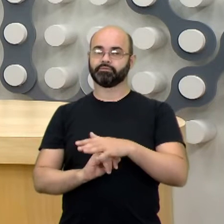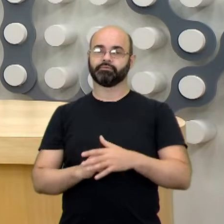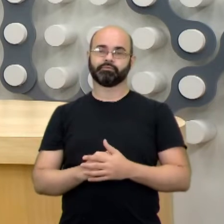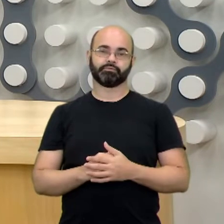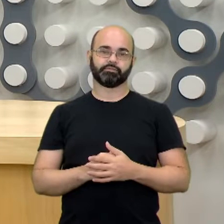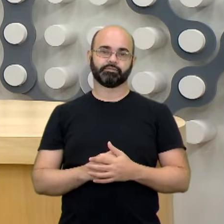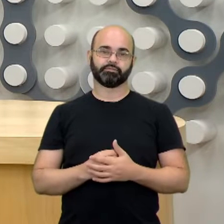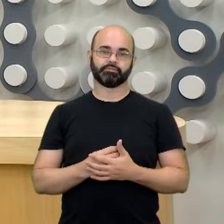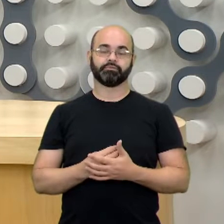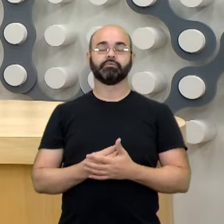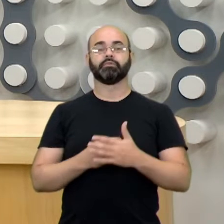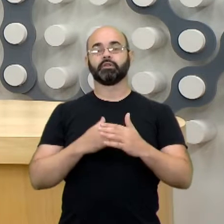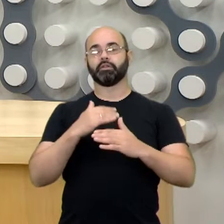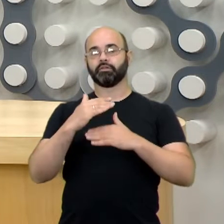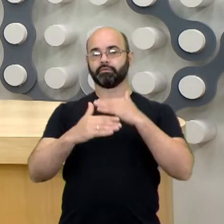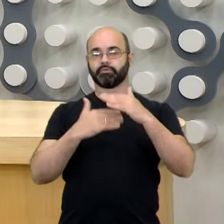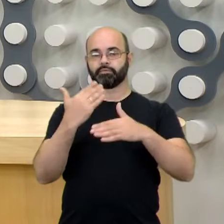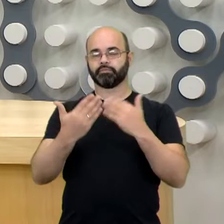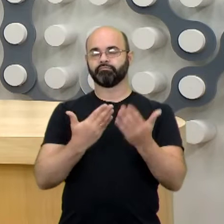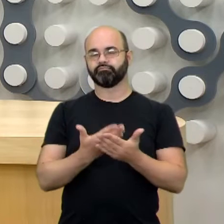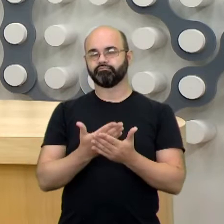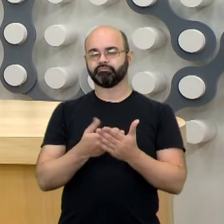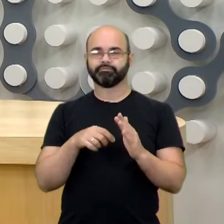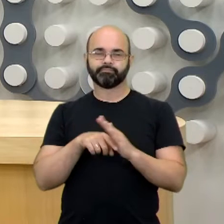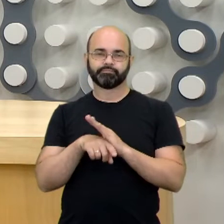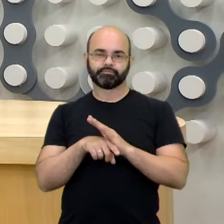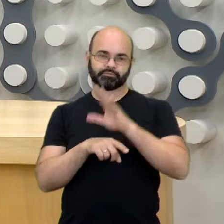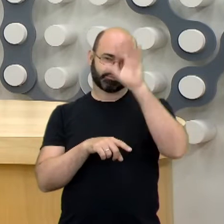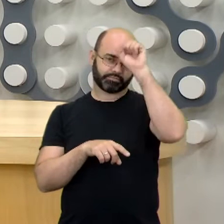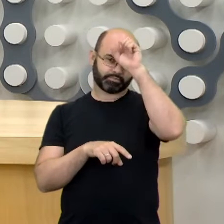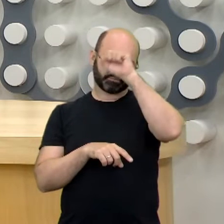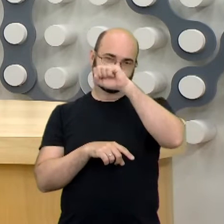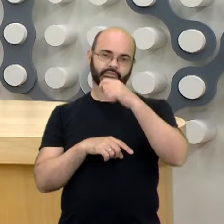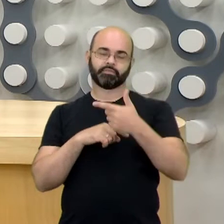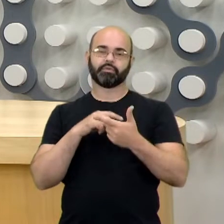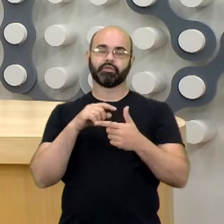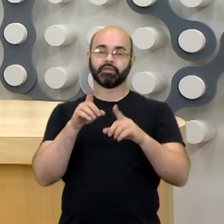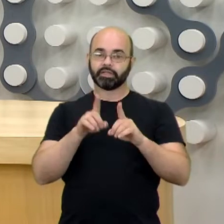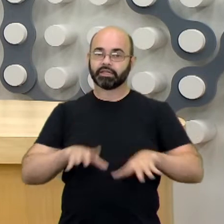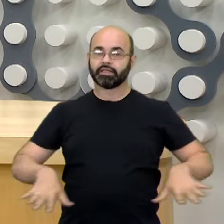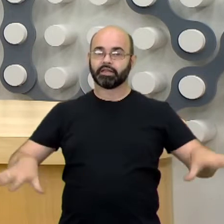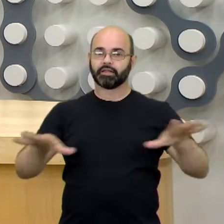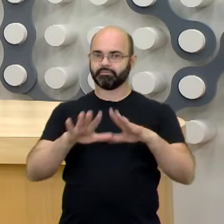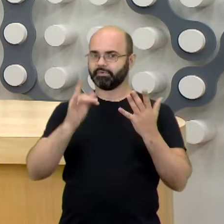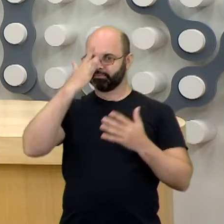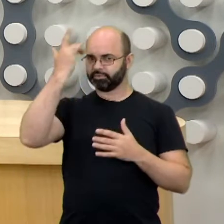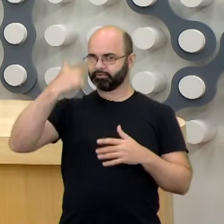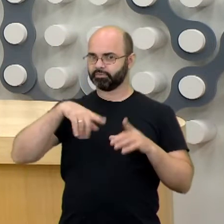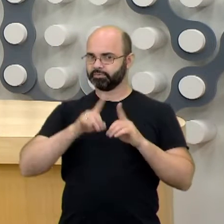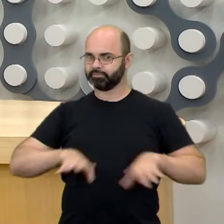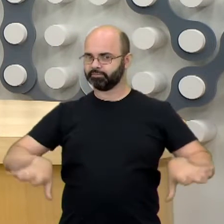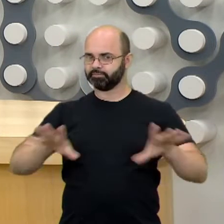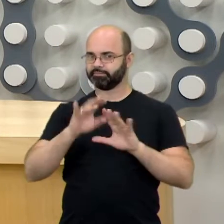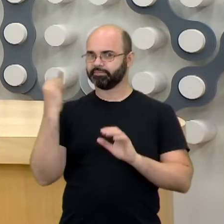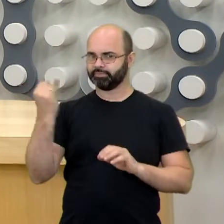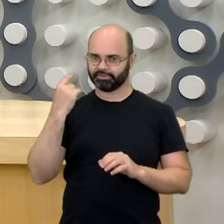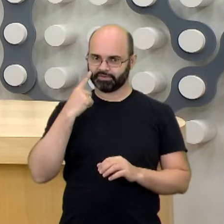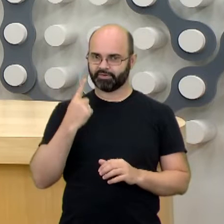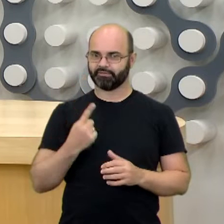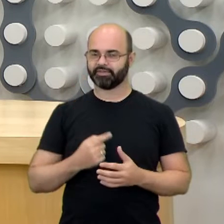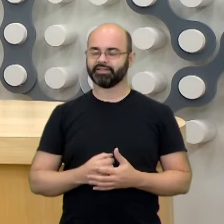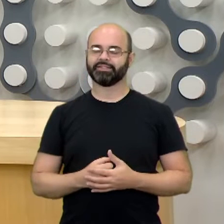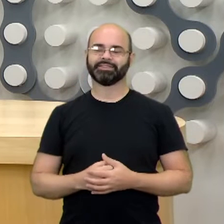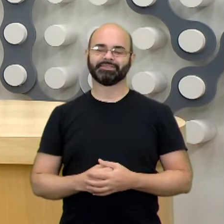dos estudos demográficos. Vejam a importância do demógrafo nesse trabalho aí. Promover o conhecimento da